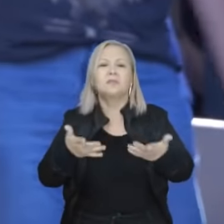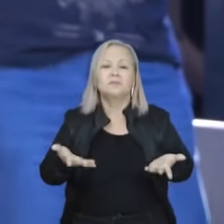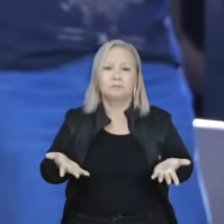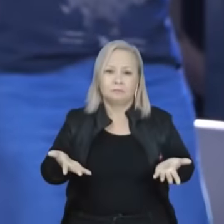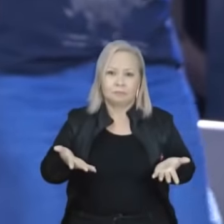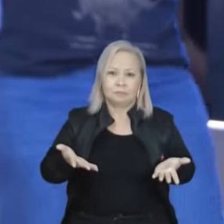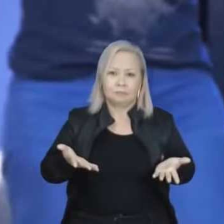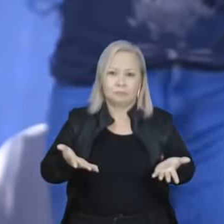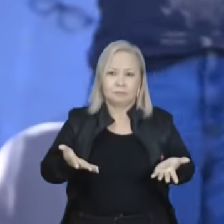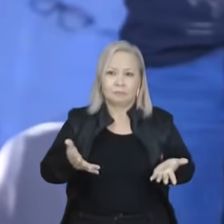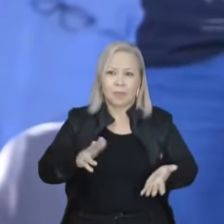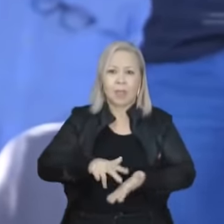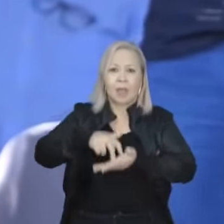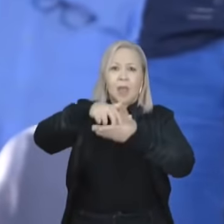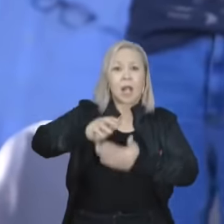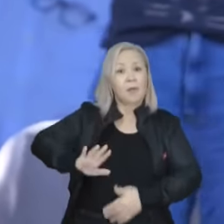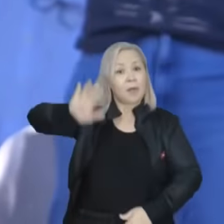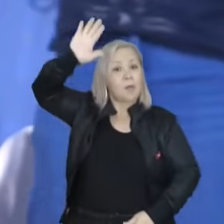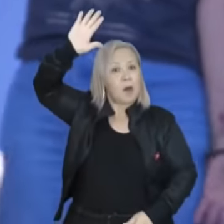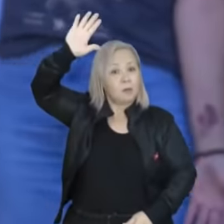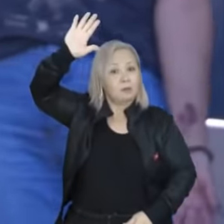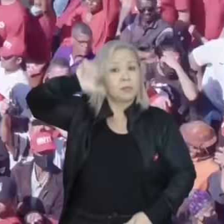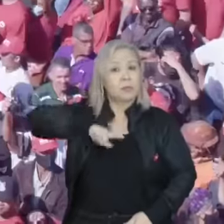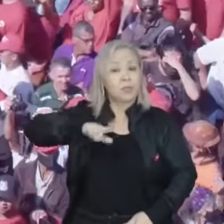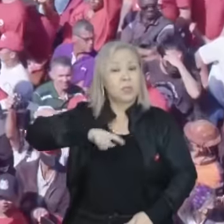Levanta a mão aqui para ver se tem muita mulher aqui.